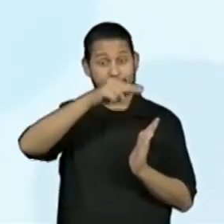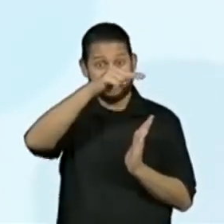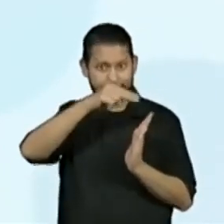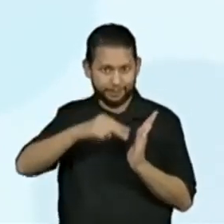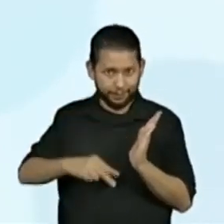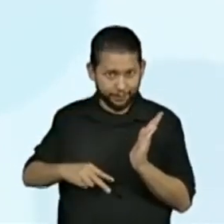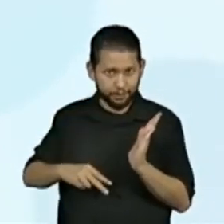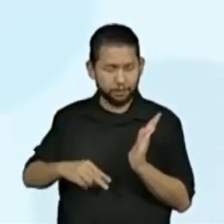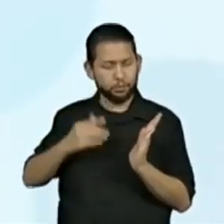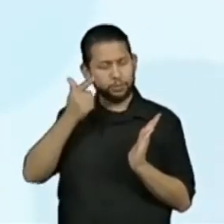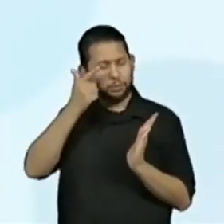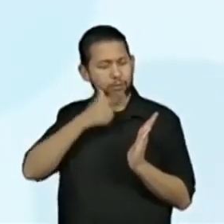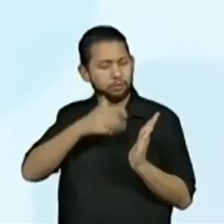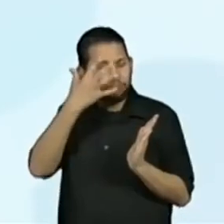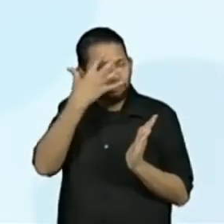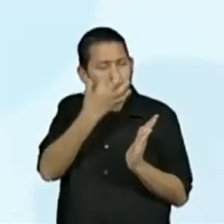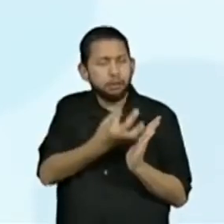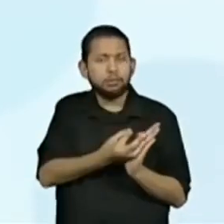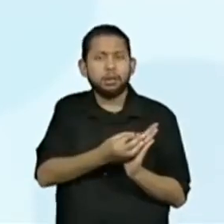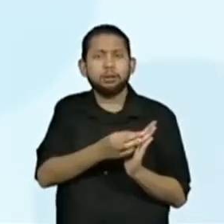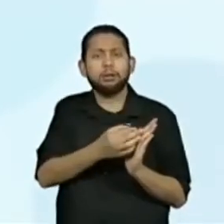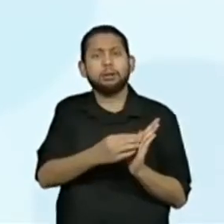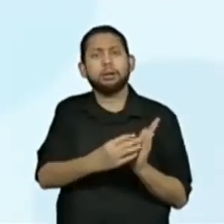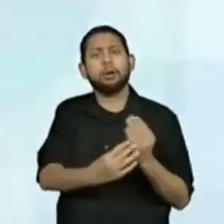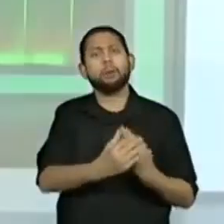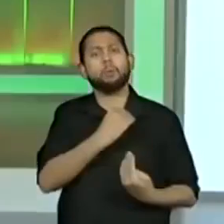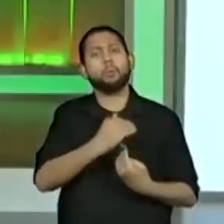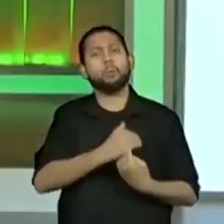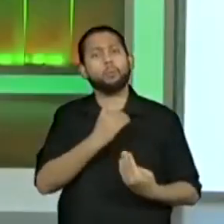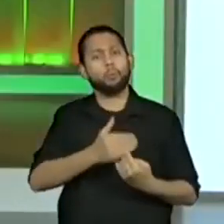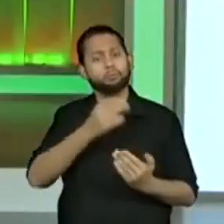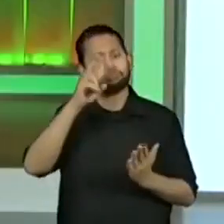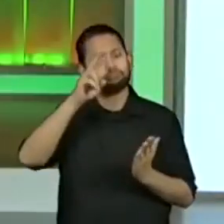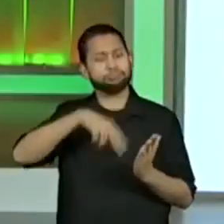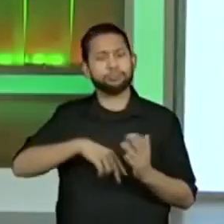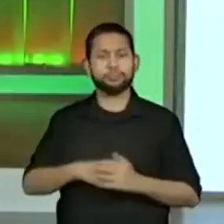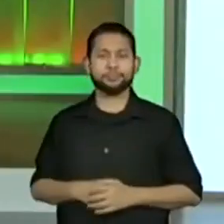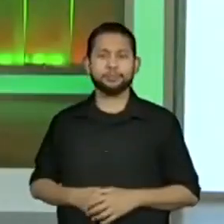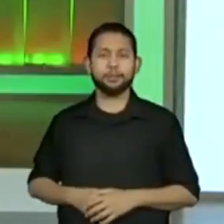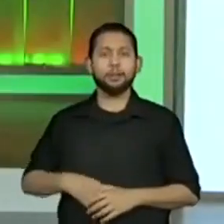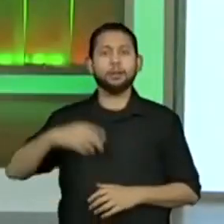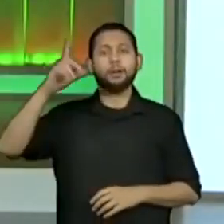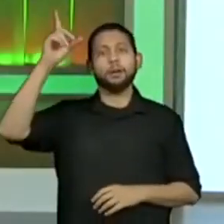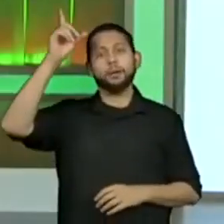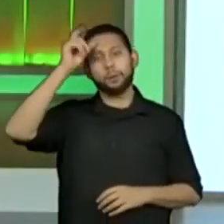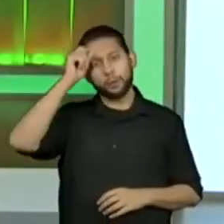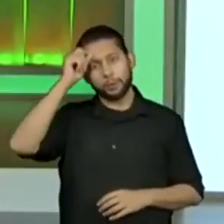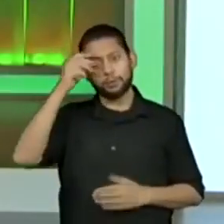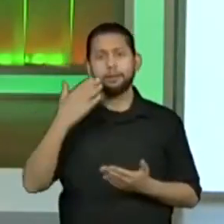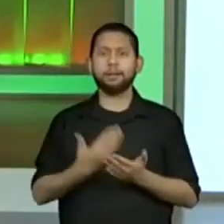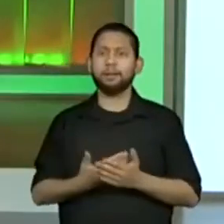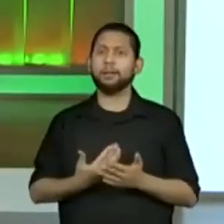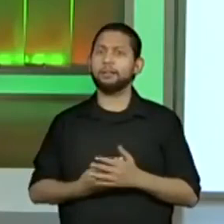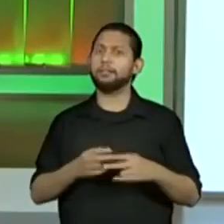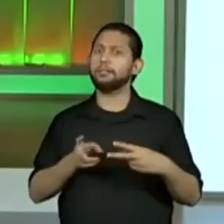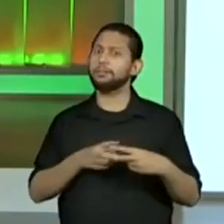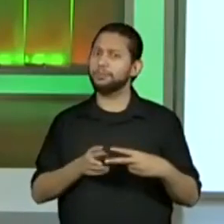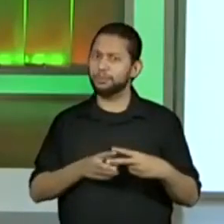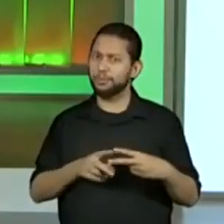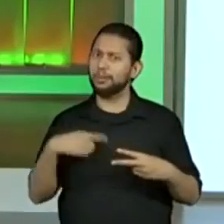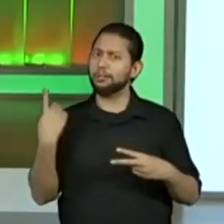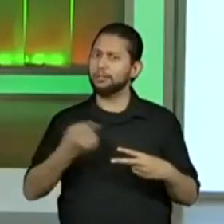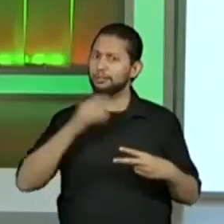enunciados. Ufa, como eu sempre falo quando acaba a nossa dobradinha. Quanta coisa a gente